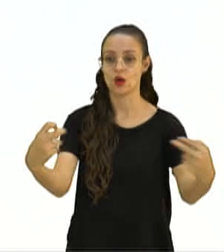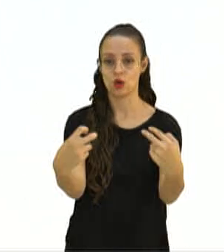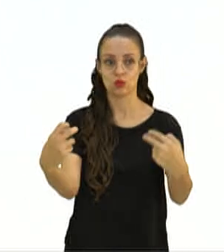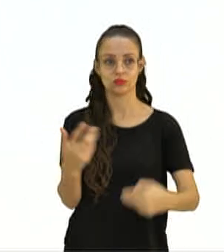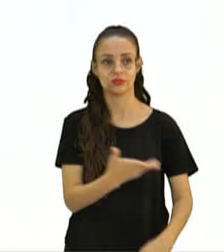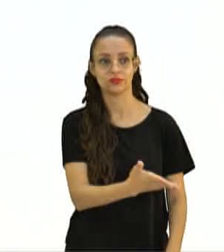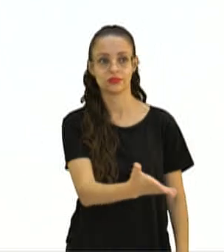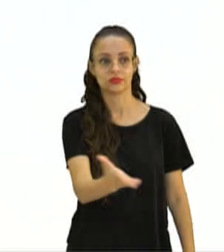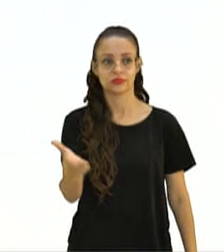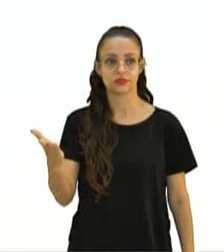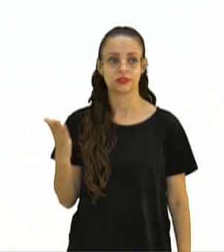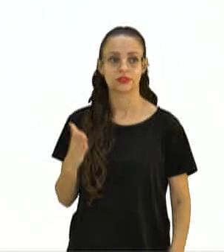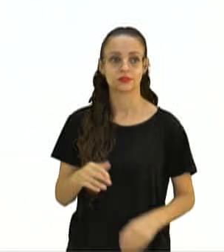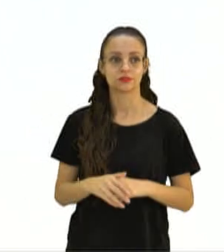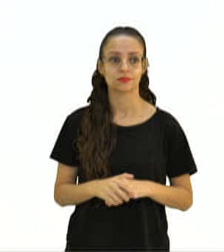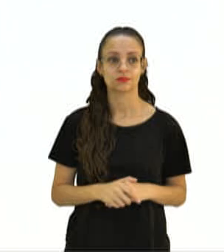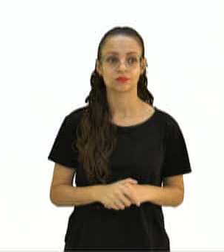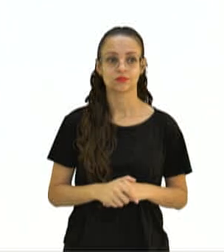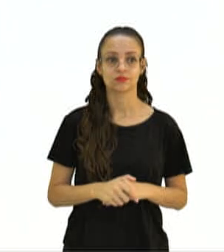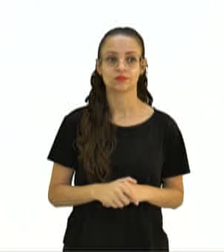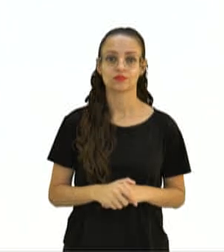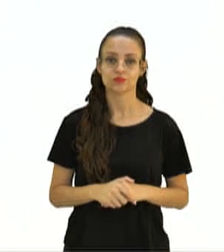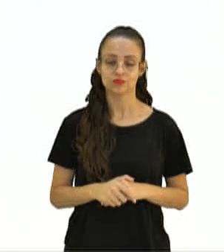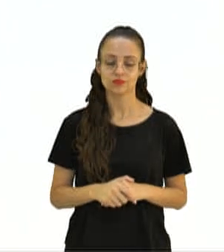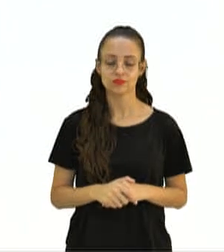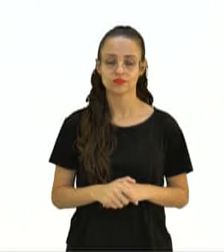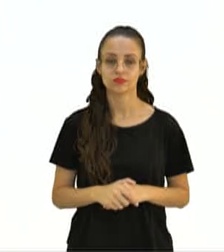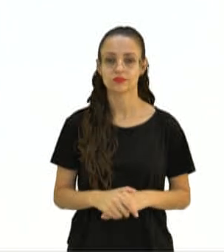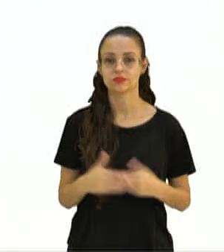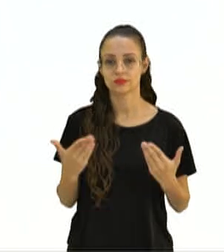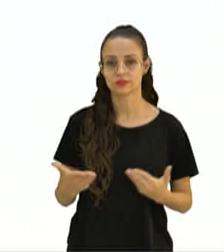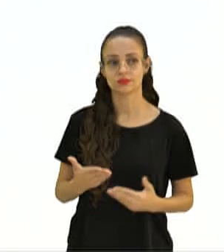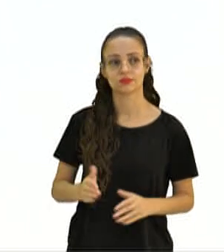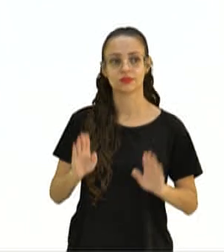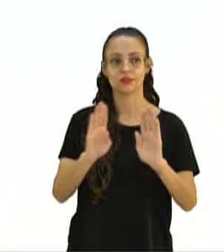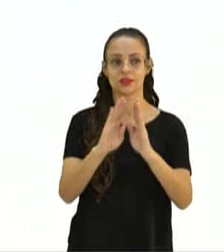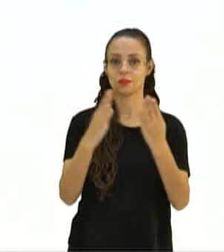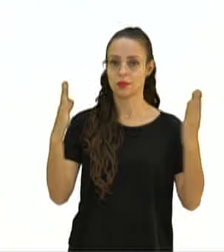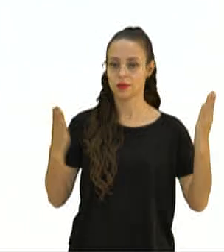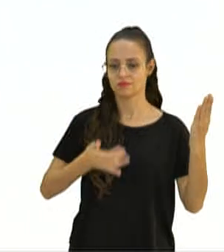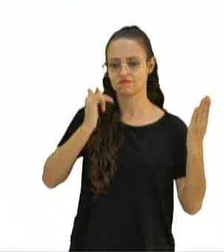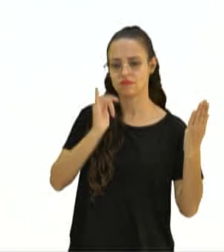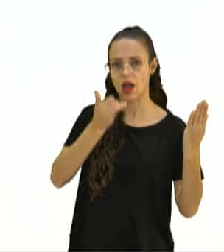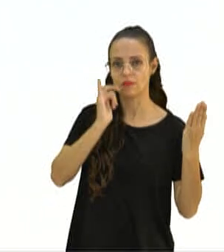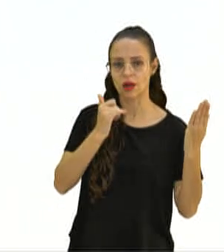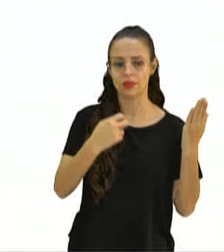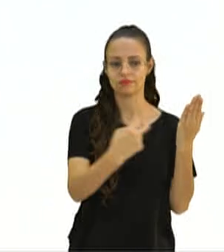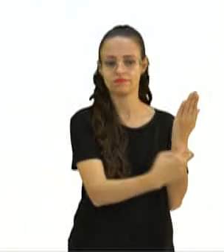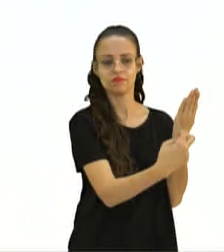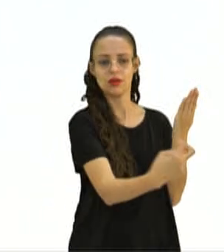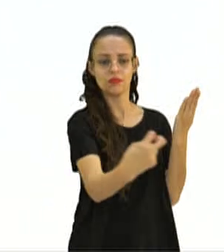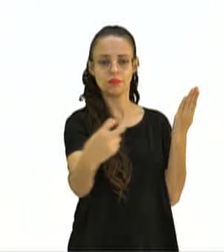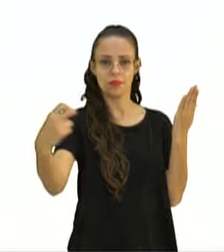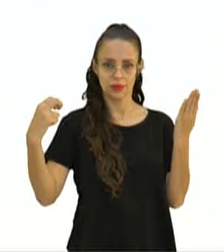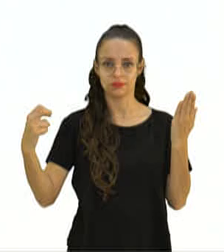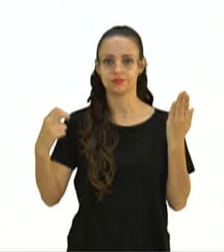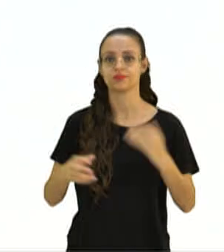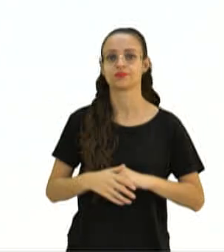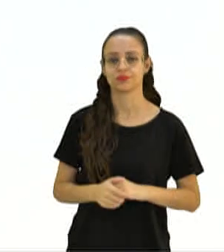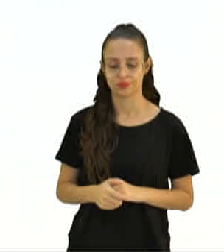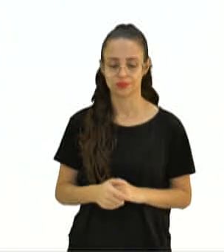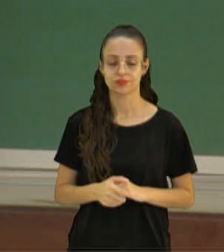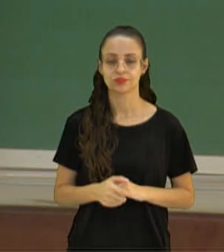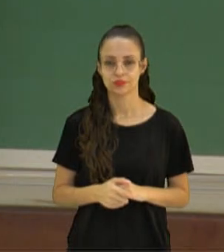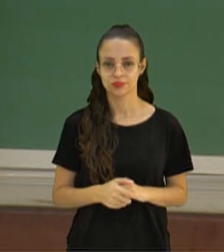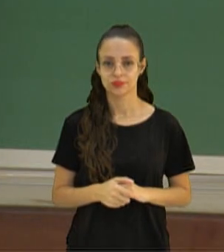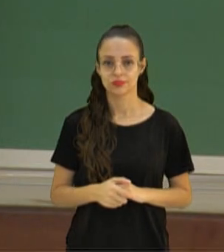mesa para representar esta situação de jogo, né? Então o narrador mestre vai estar fazendo toda a parte narrativa da história e os outros